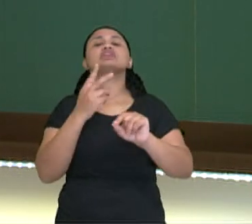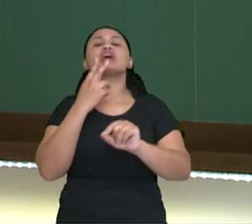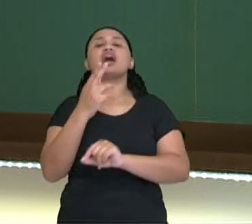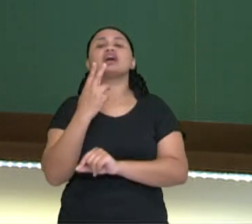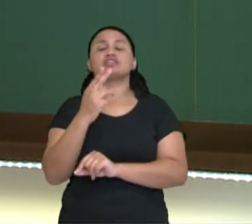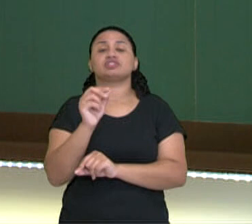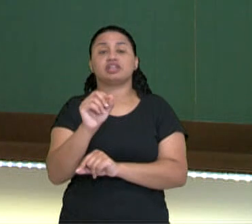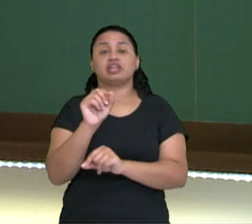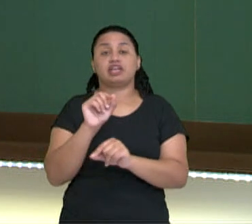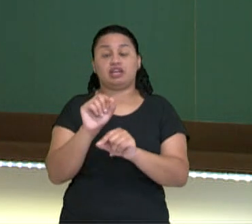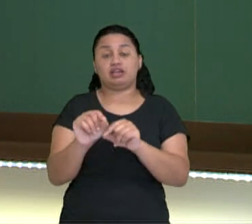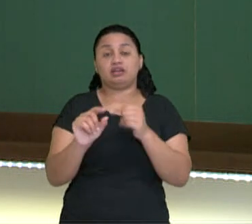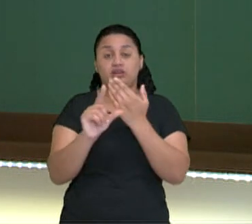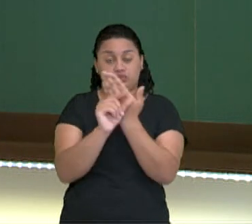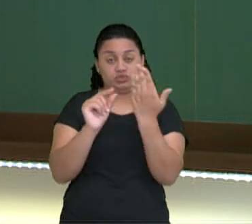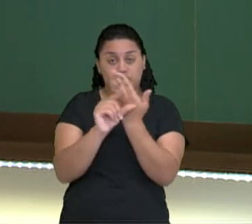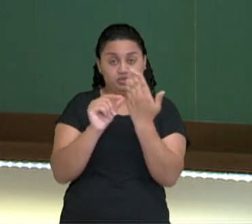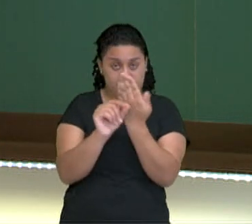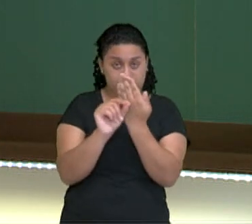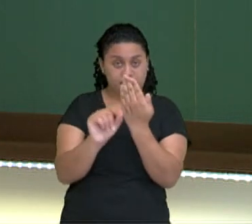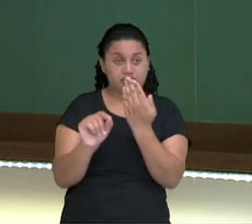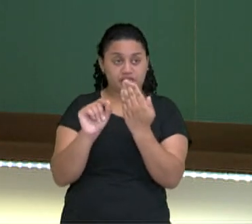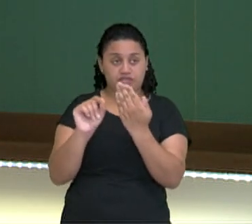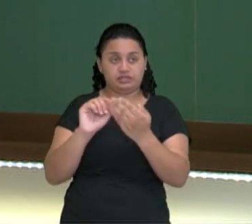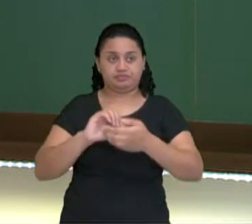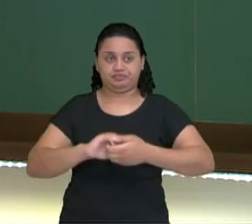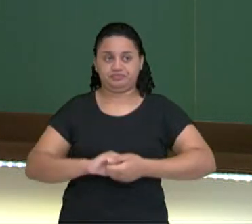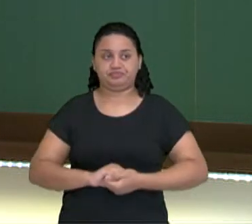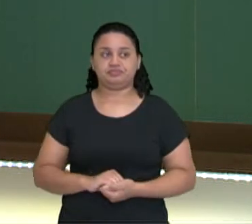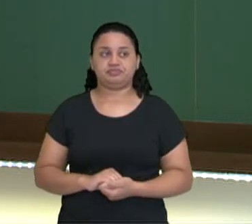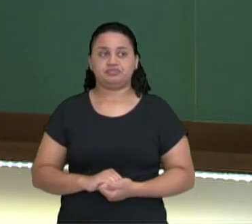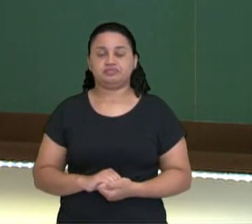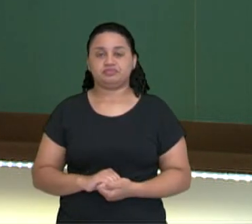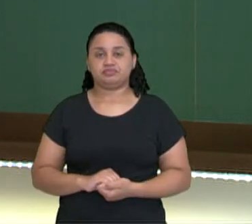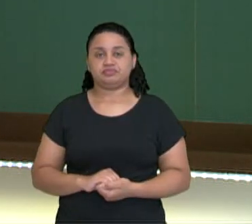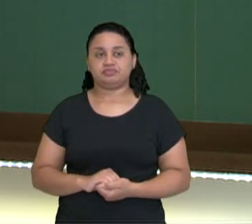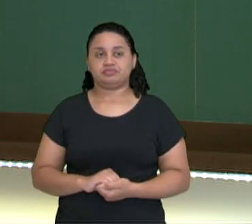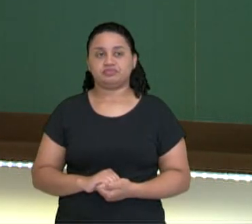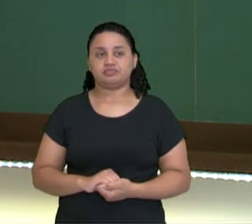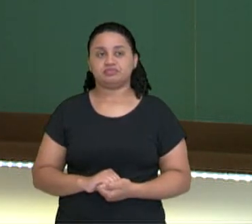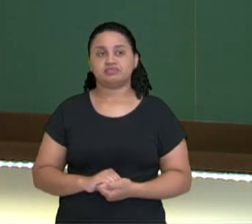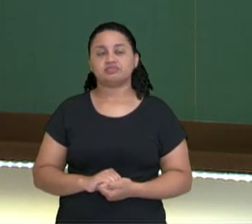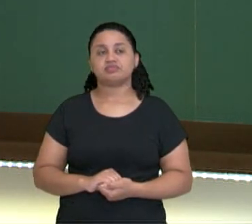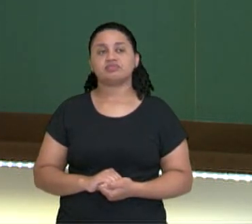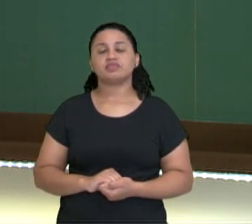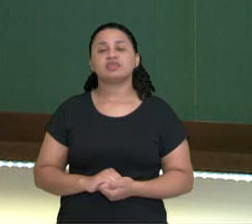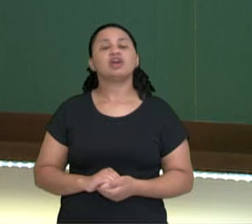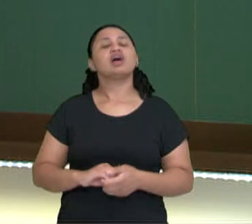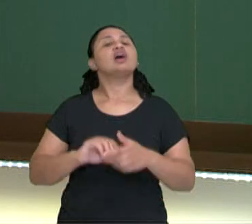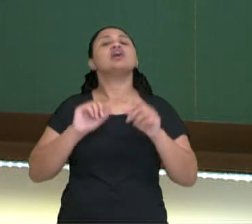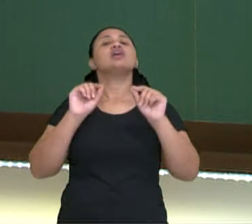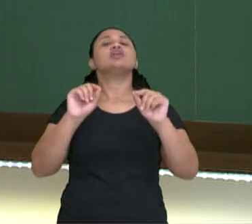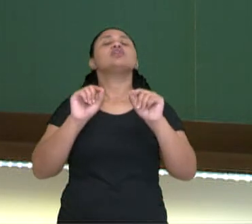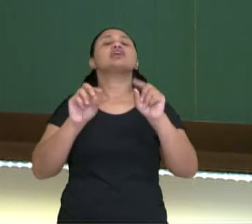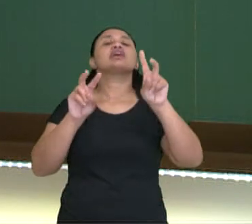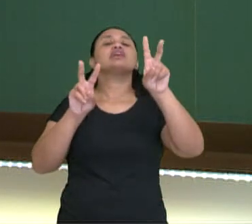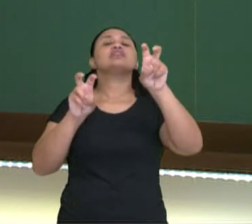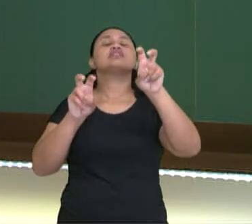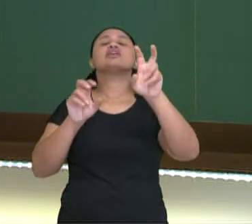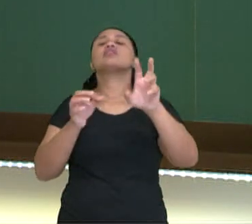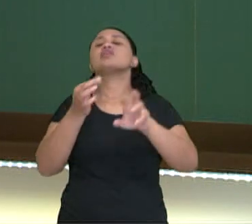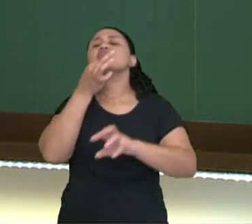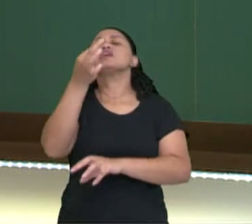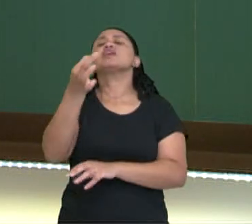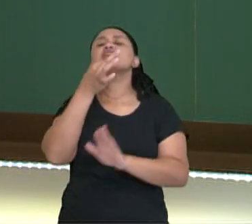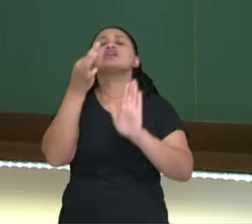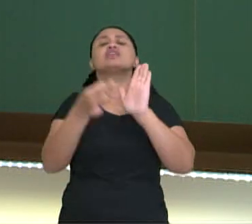que é a autoria dessa citação? What is the quote criticizing? O que essa citação está criticando?